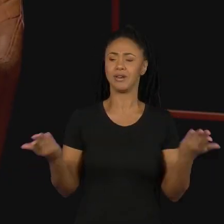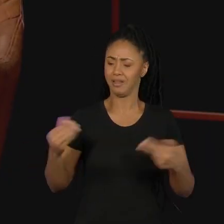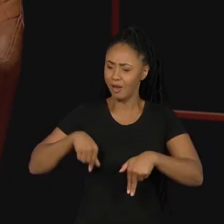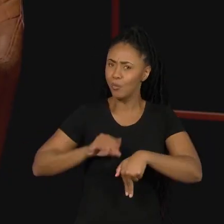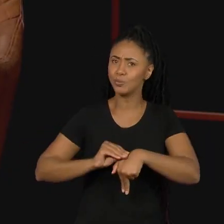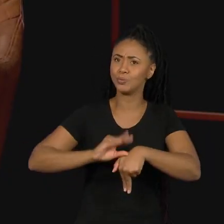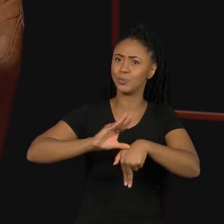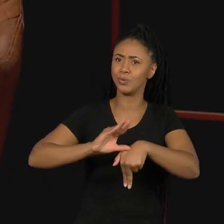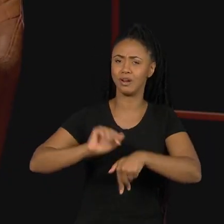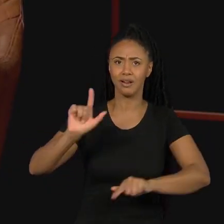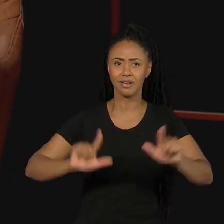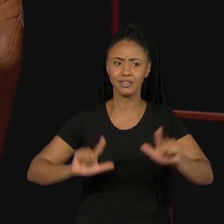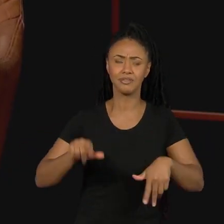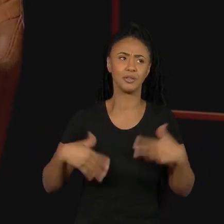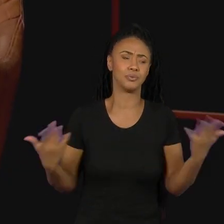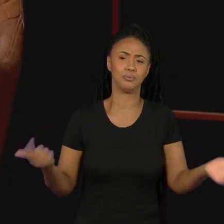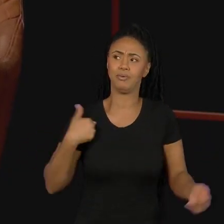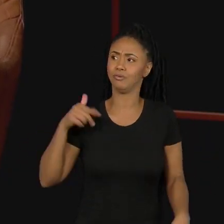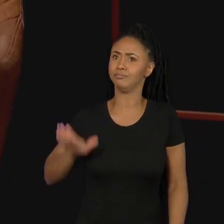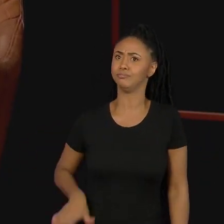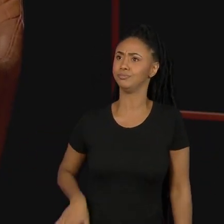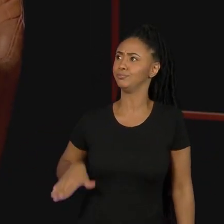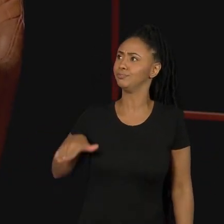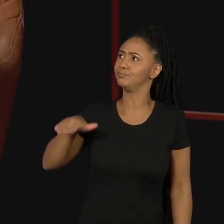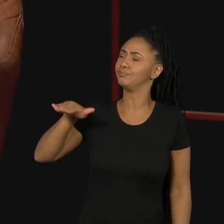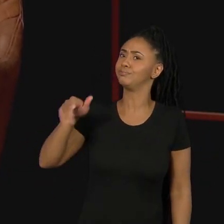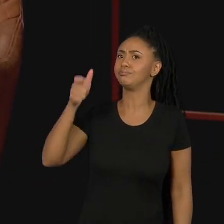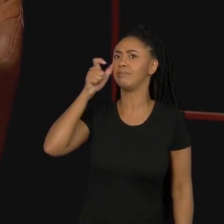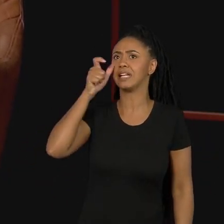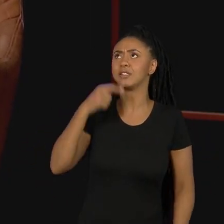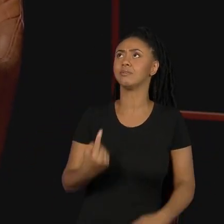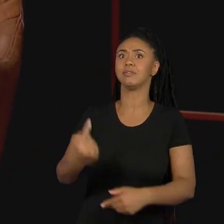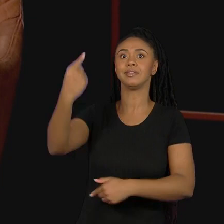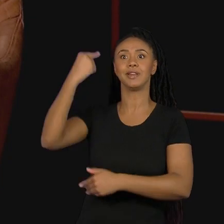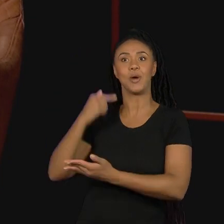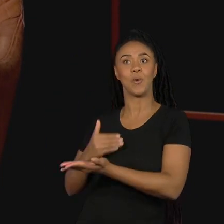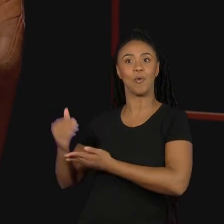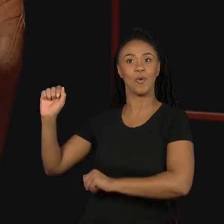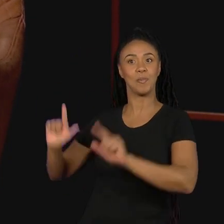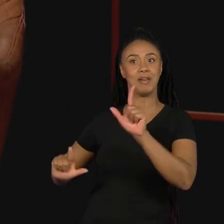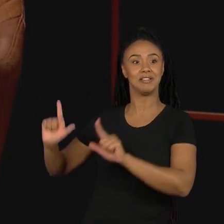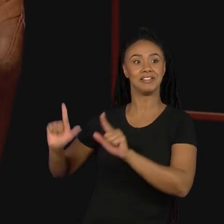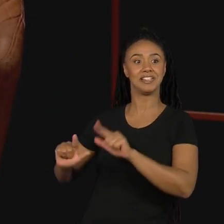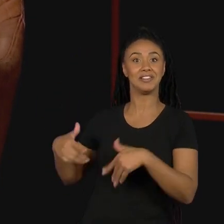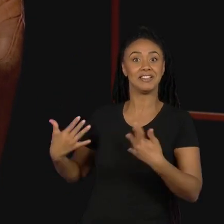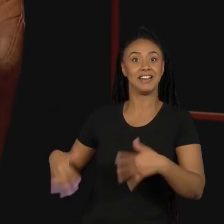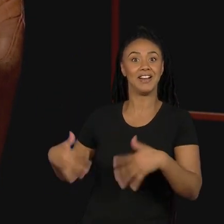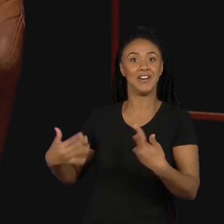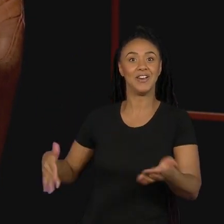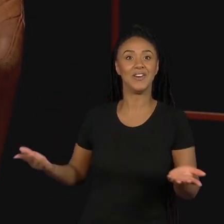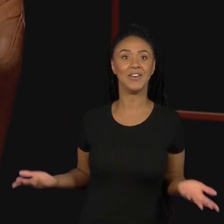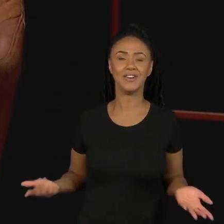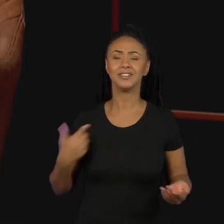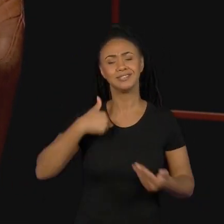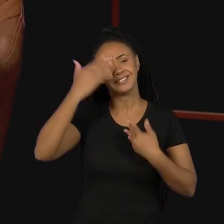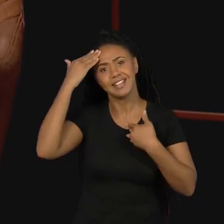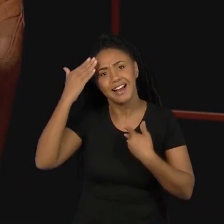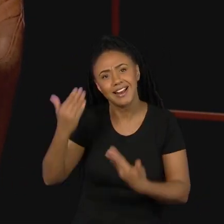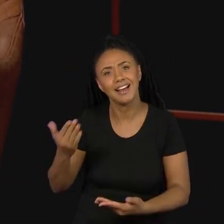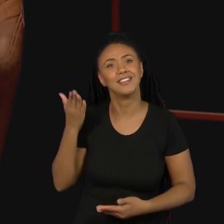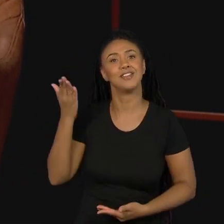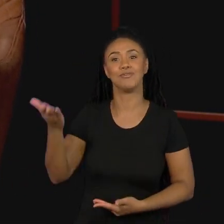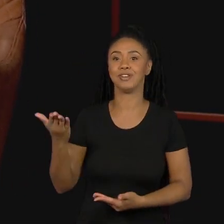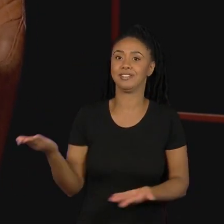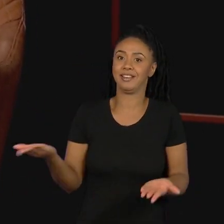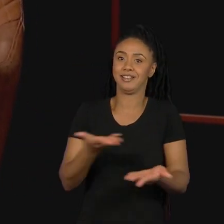que, desde menininho, desde que começou. E ó, que maravilha. Eu que agradeço essa oportunidade de estar aqui conversar com